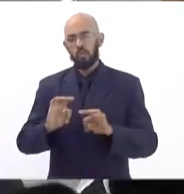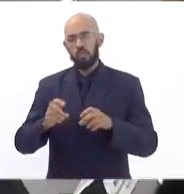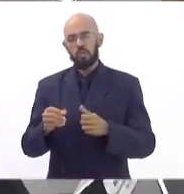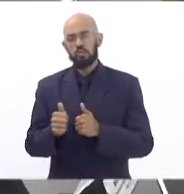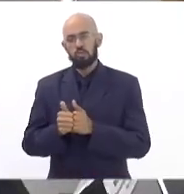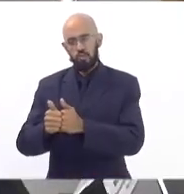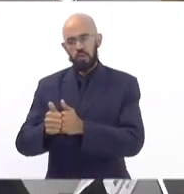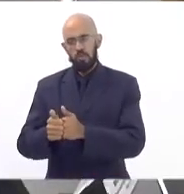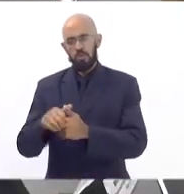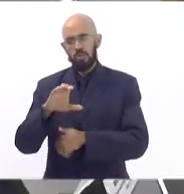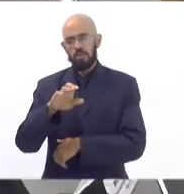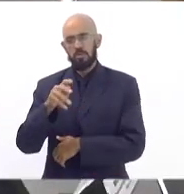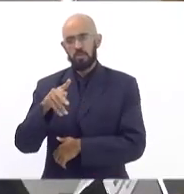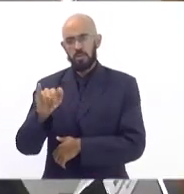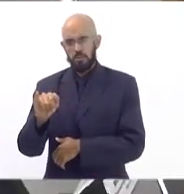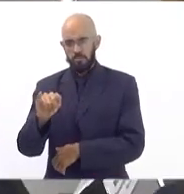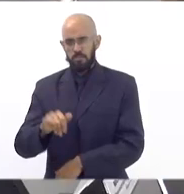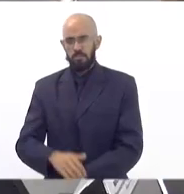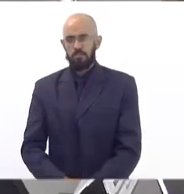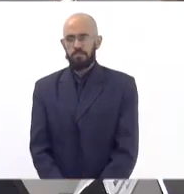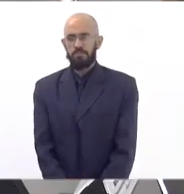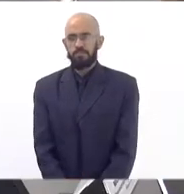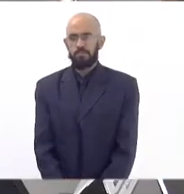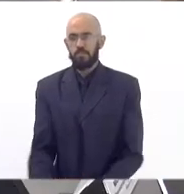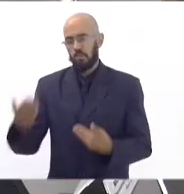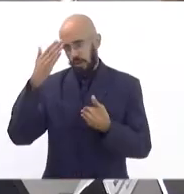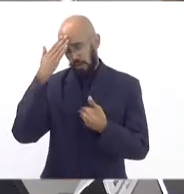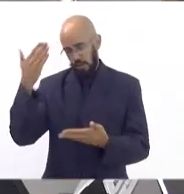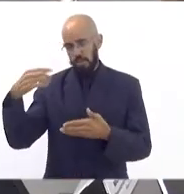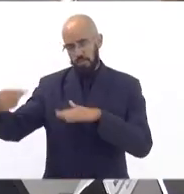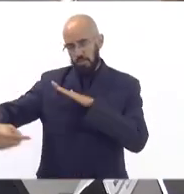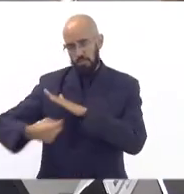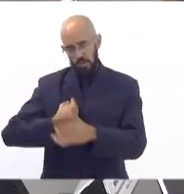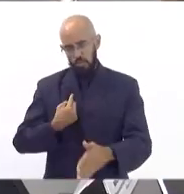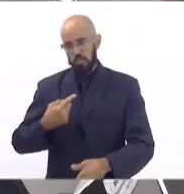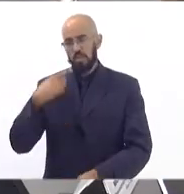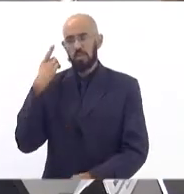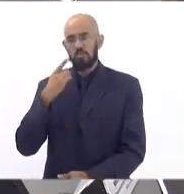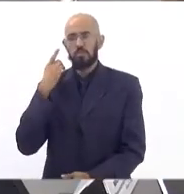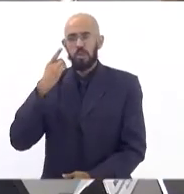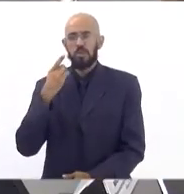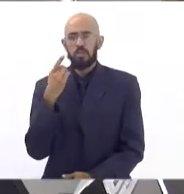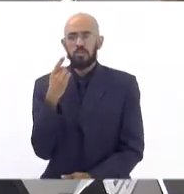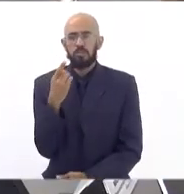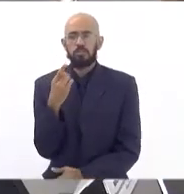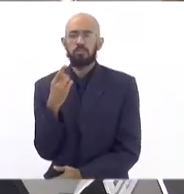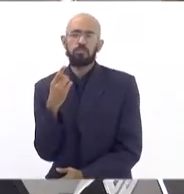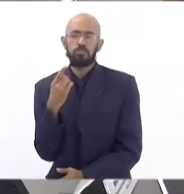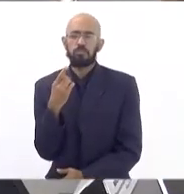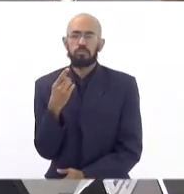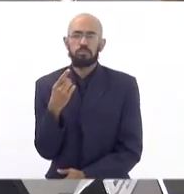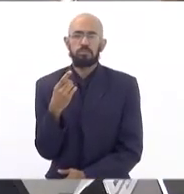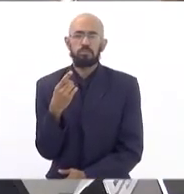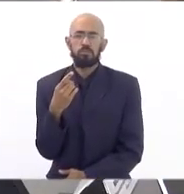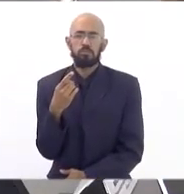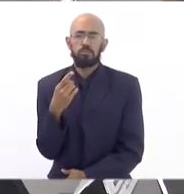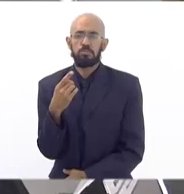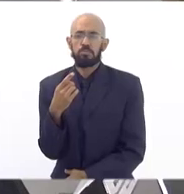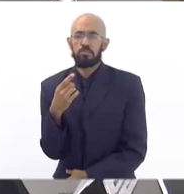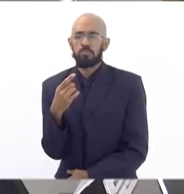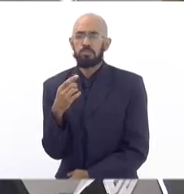a sempre agradeço à pergunta da deputada é início o paciente